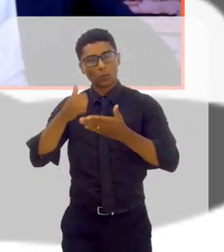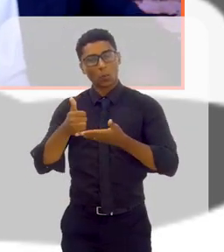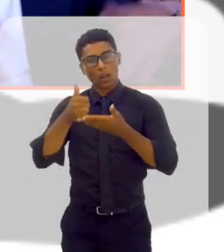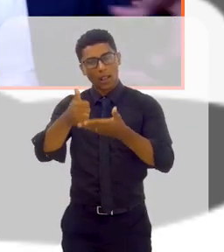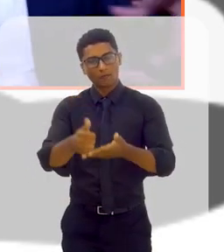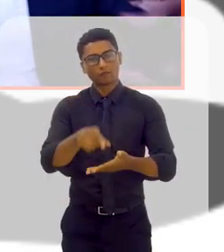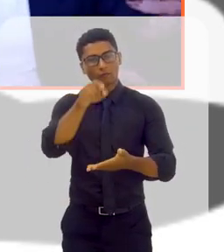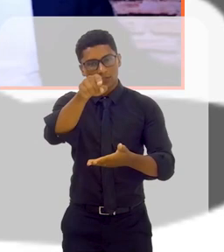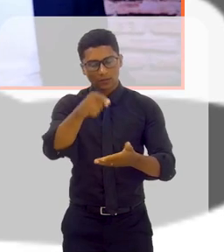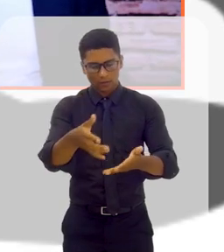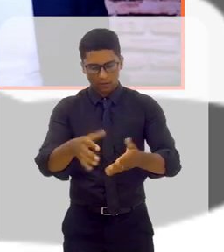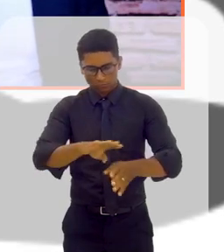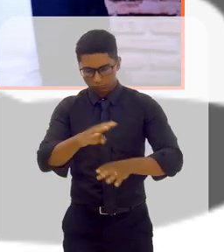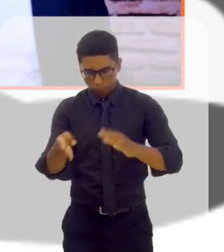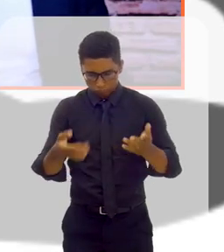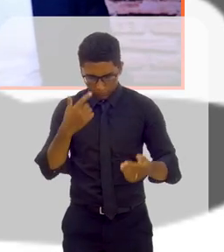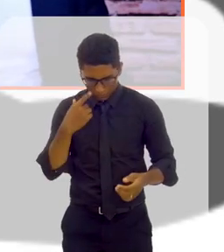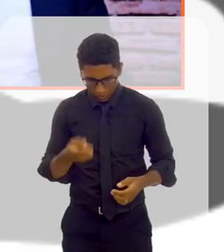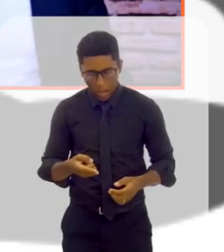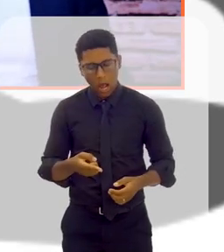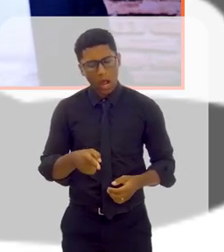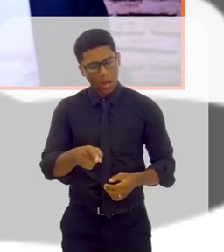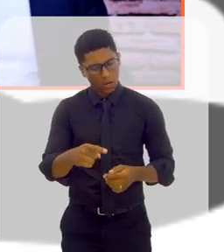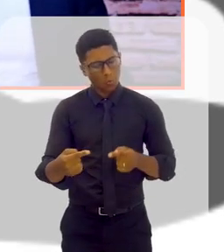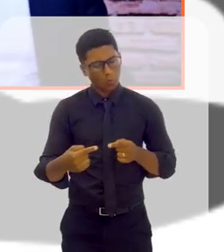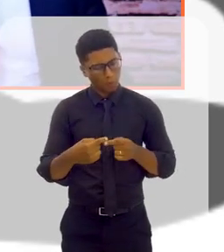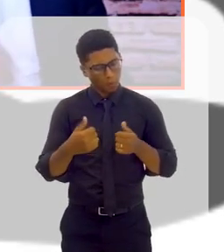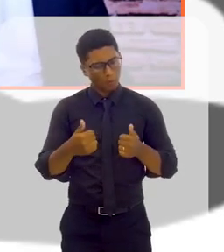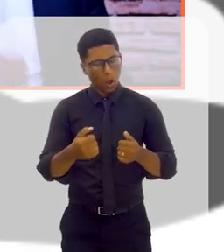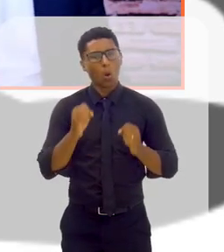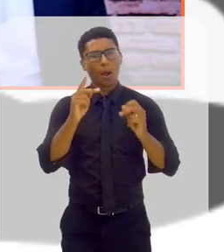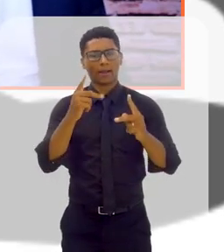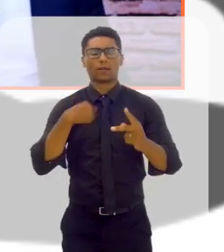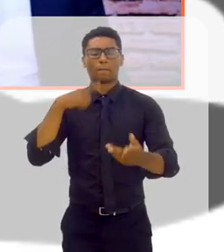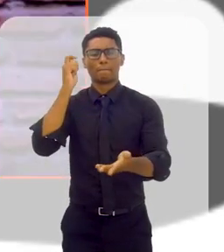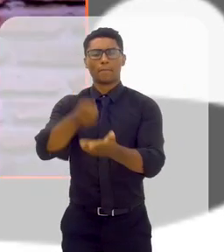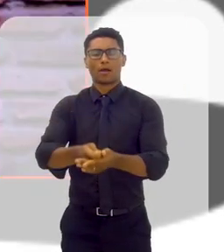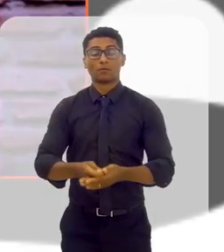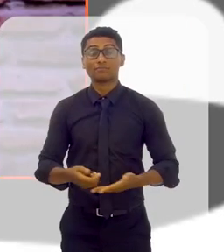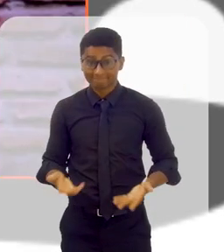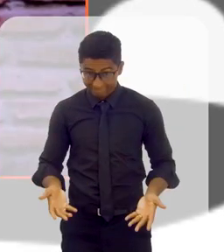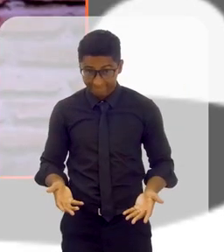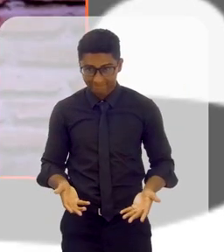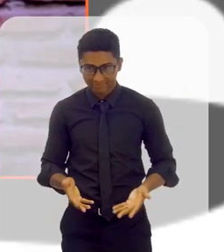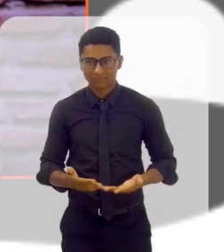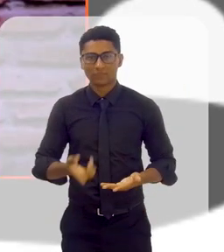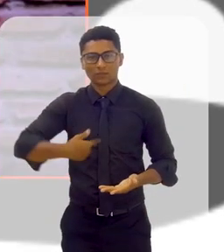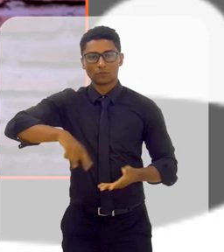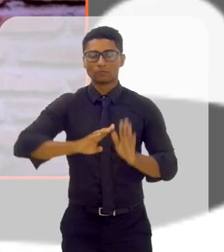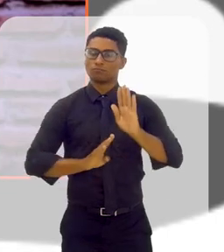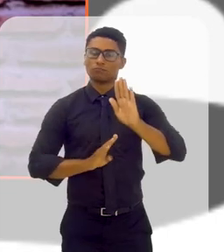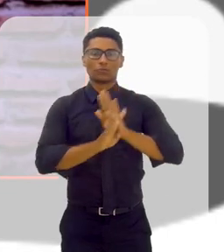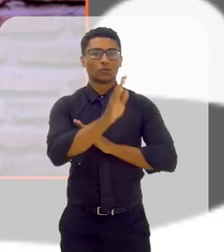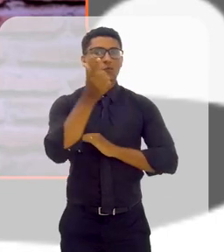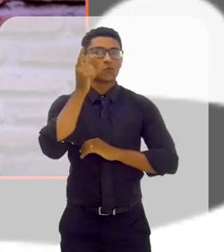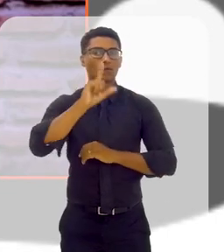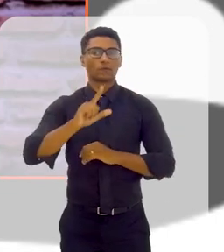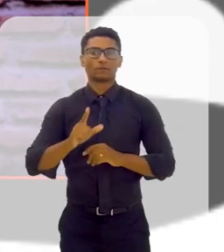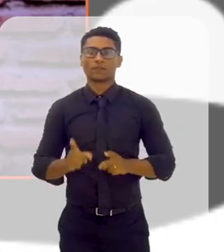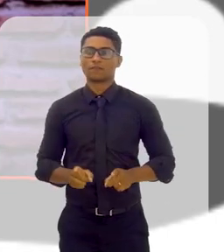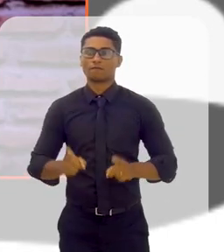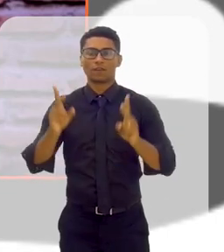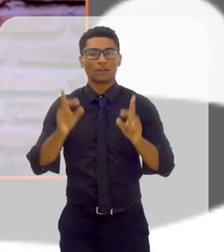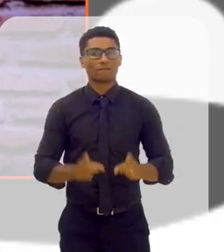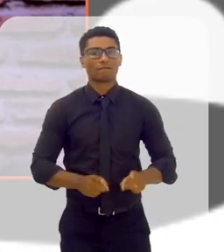você desembara e você fala nossa era isso que eu queria e aí você paga o produto assim nós conseguimos crescer e vender